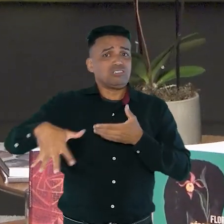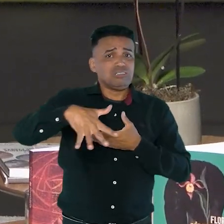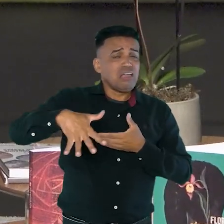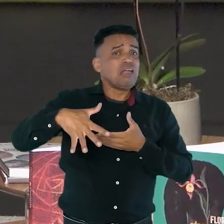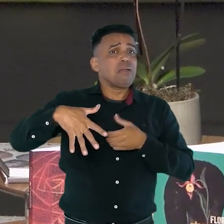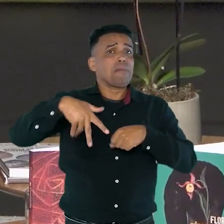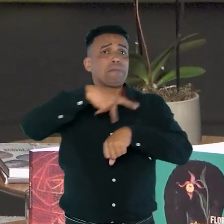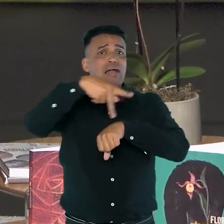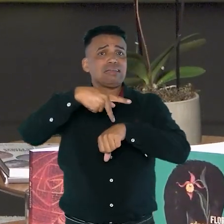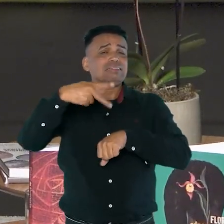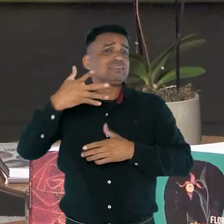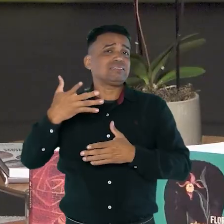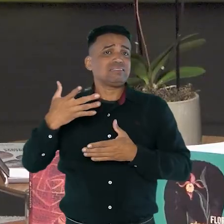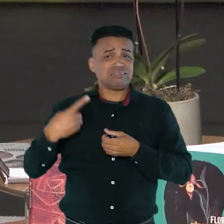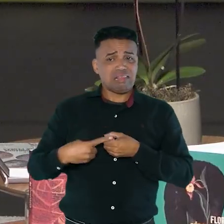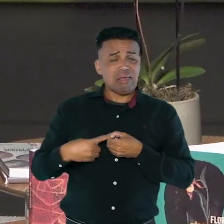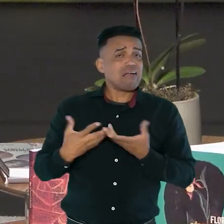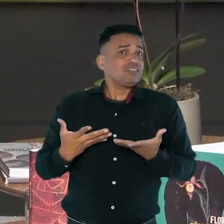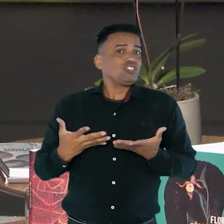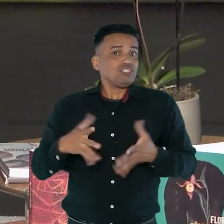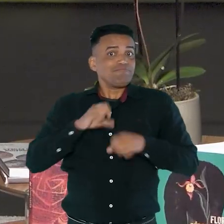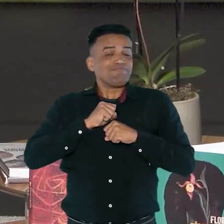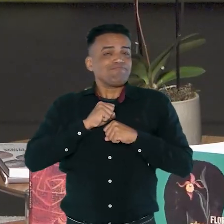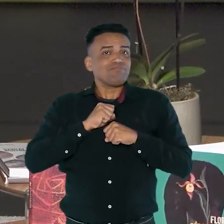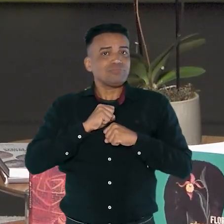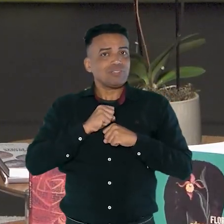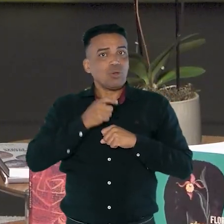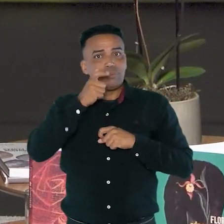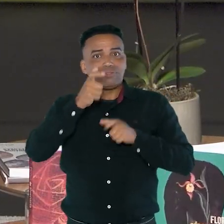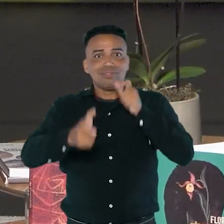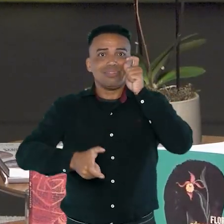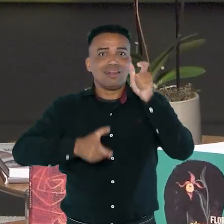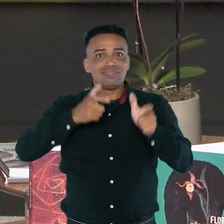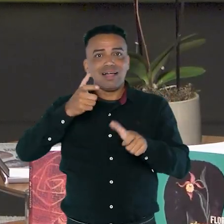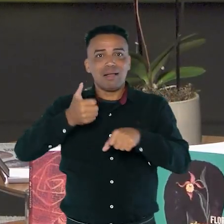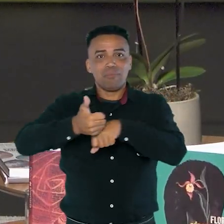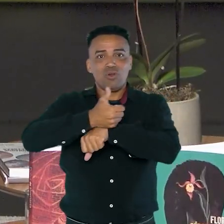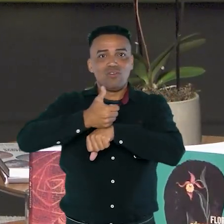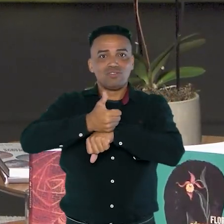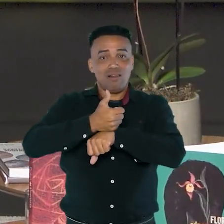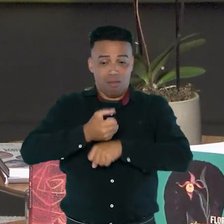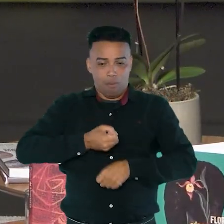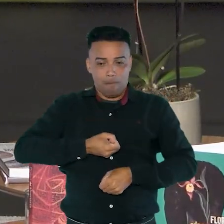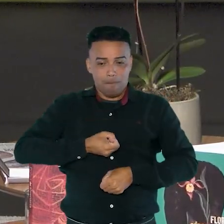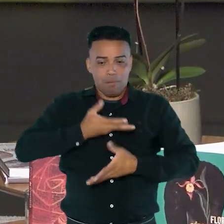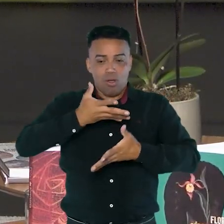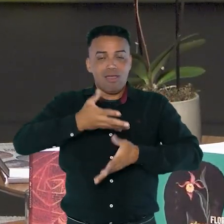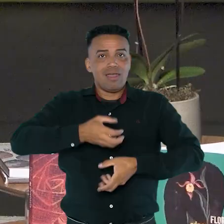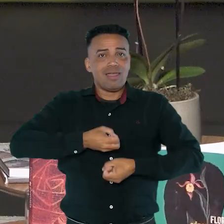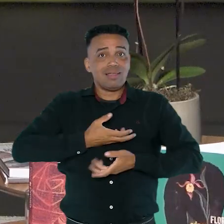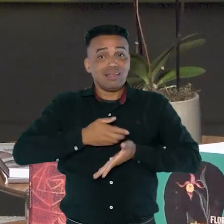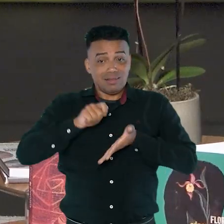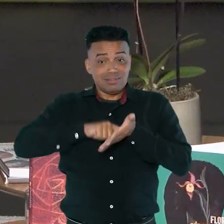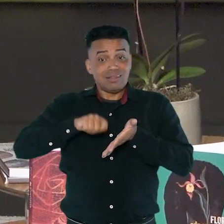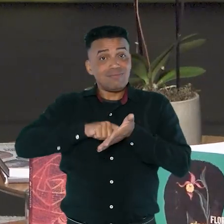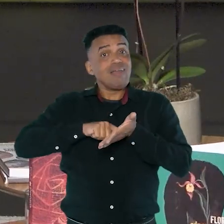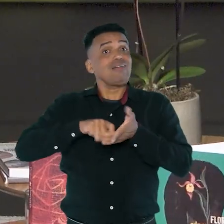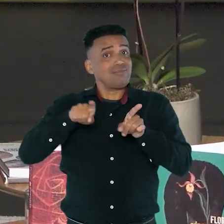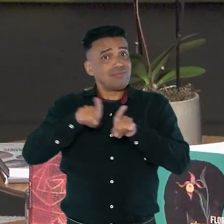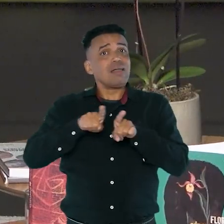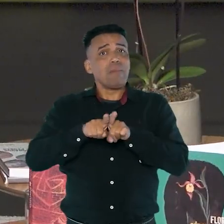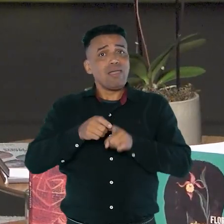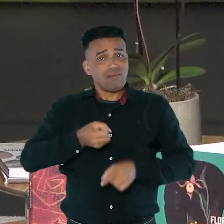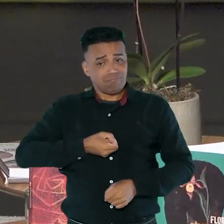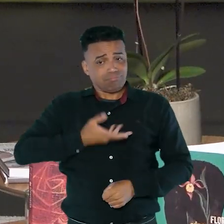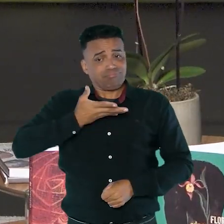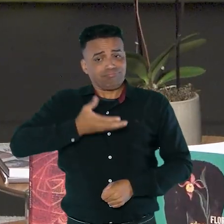E eu começo a me interessar por esses poetas e fazer poesias pensando nisso.